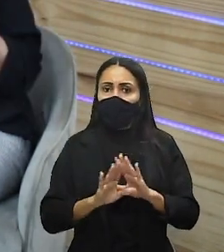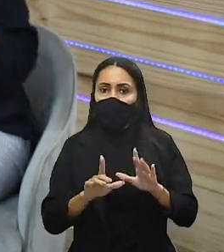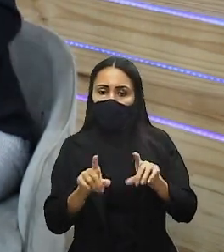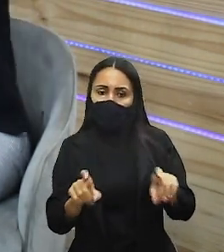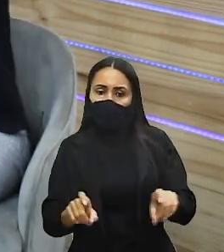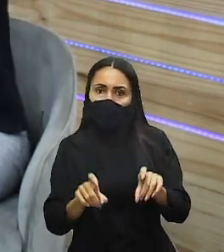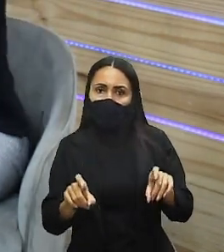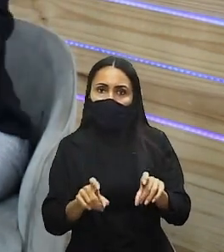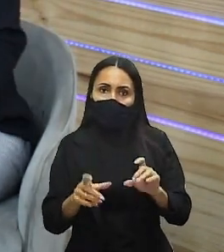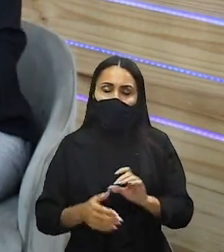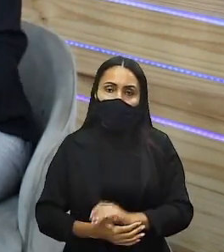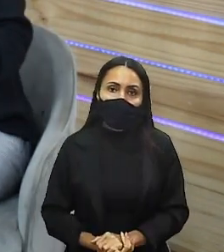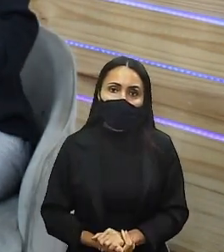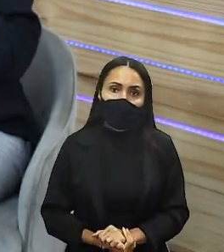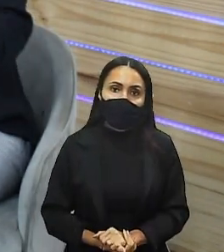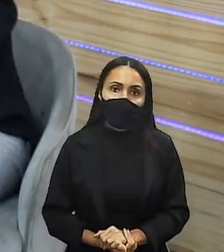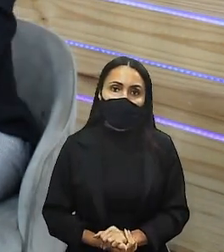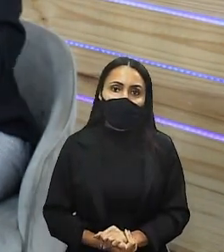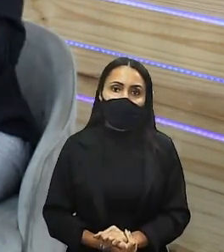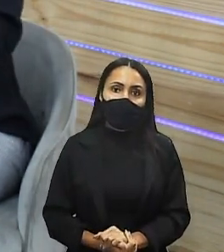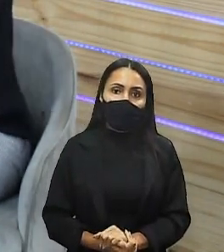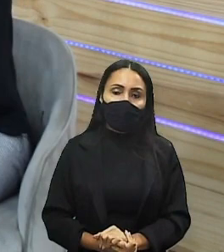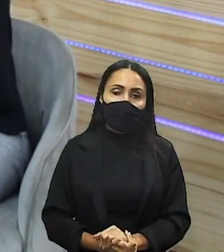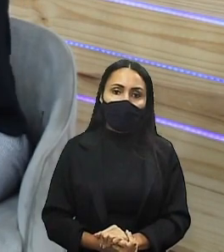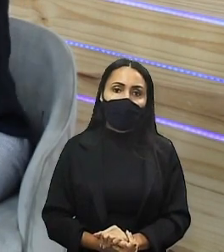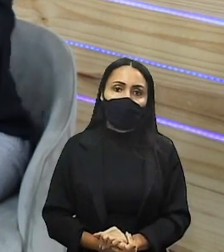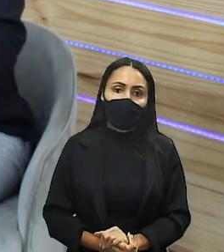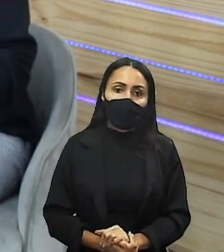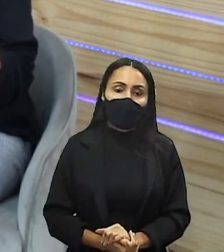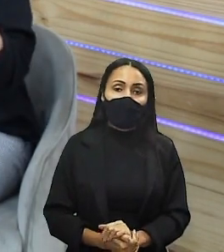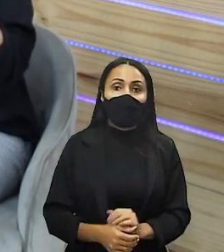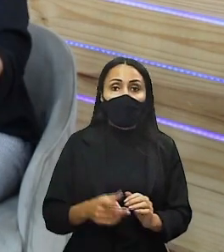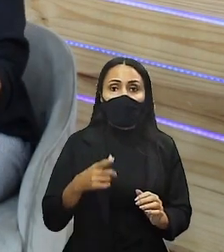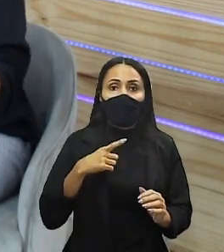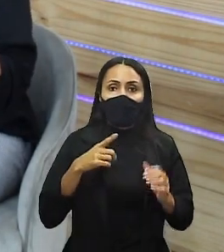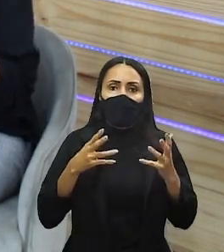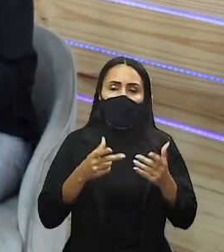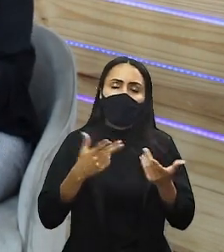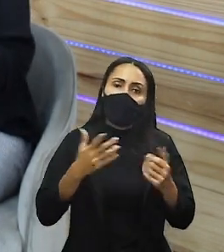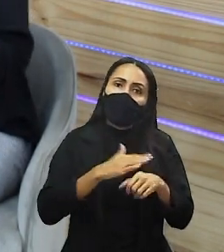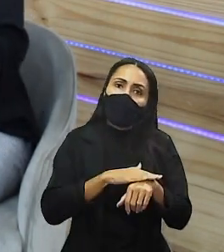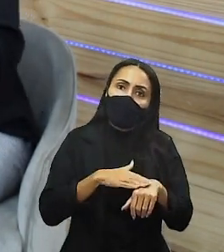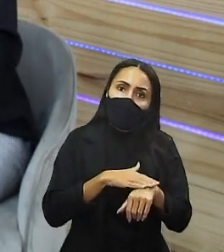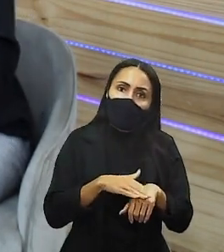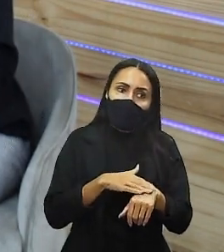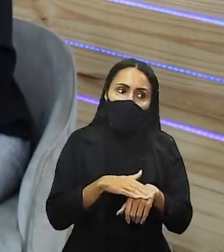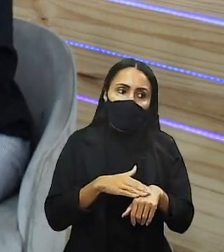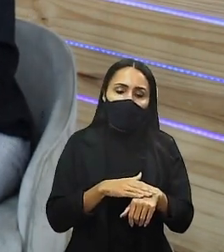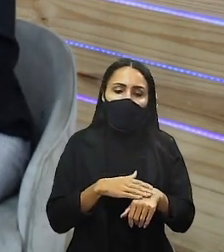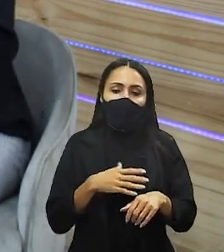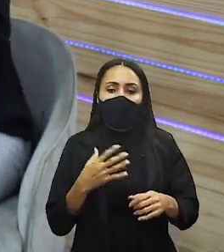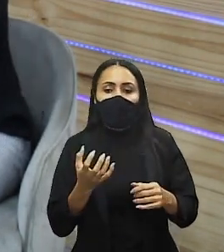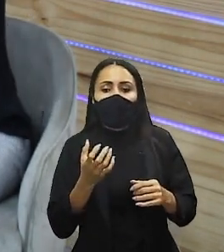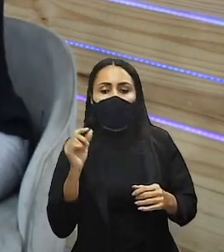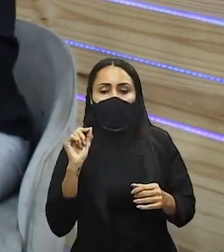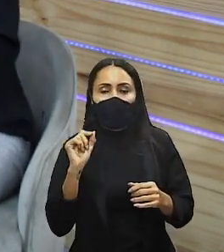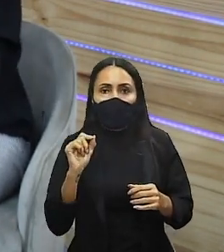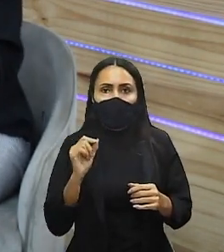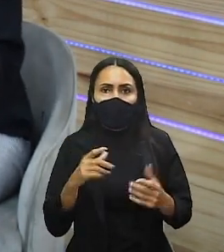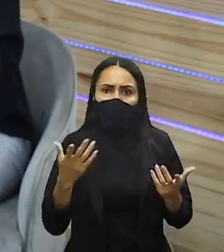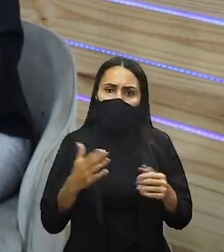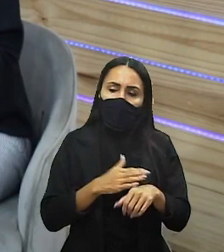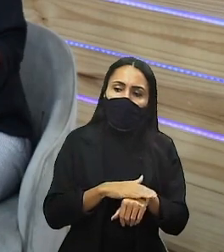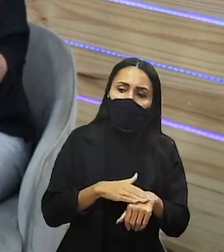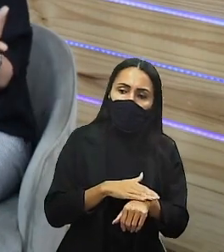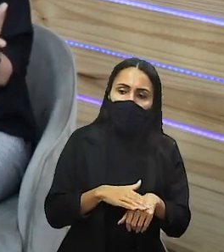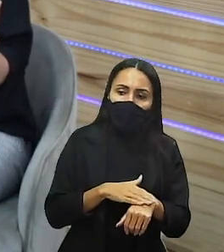computador, vá ver lá. Você tem tudo. Não, converse. Sabe o que é que ele está querendo? Às vezes é até uma conversa, ele